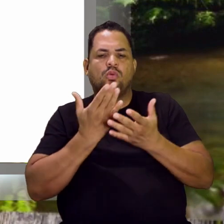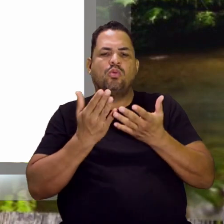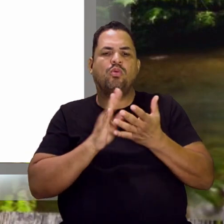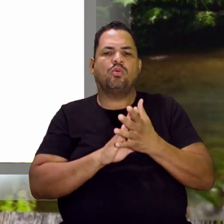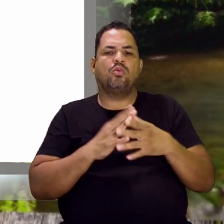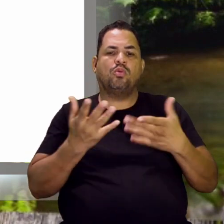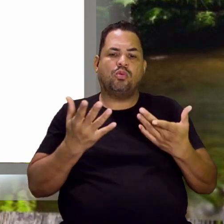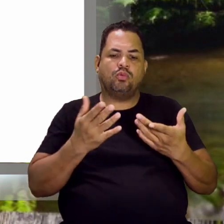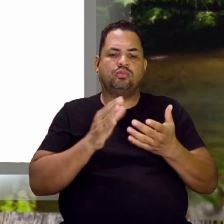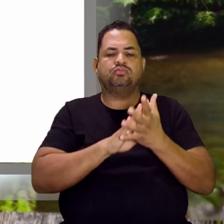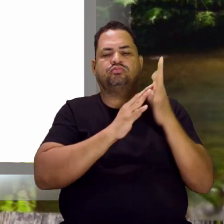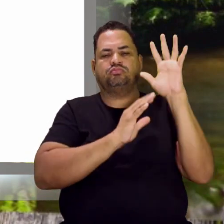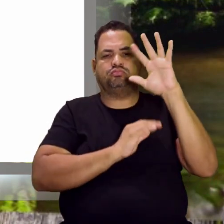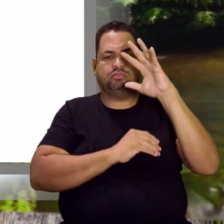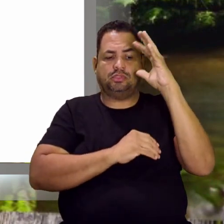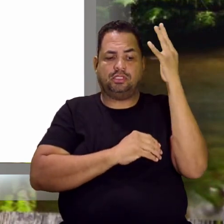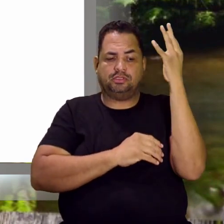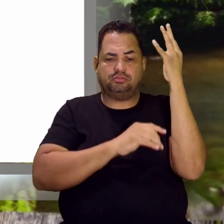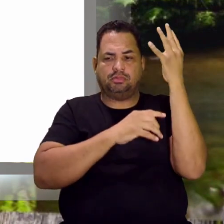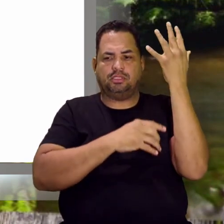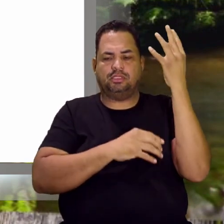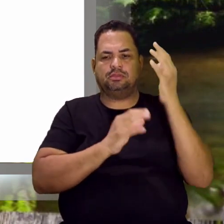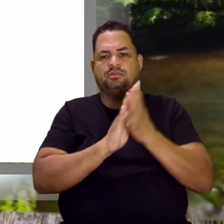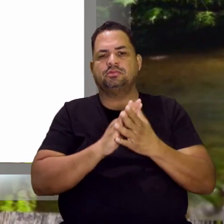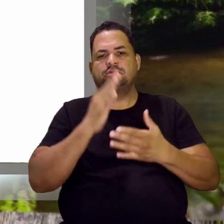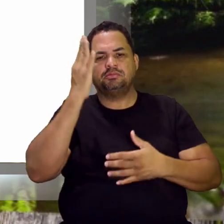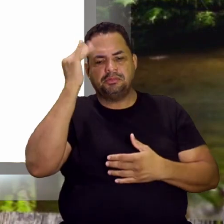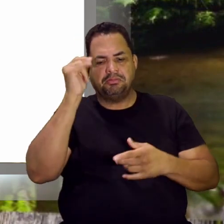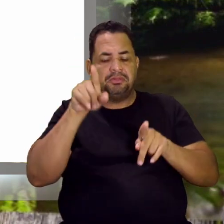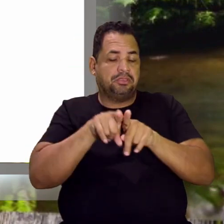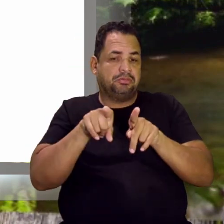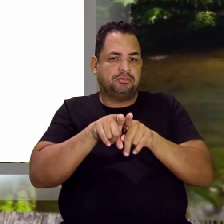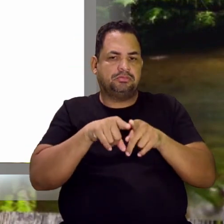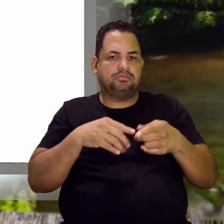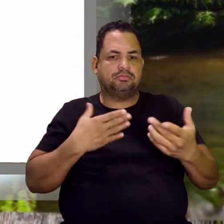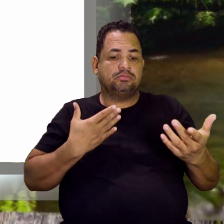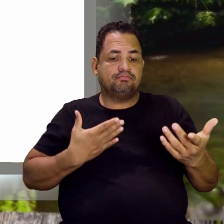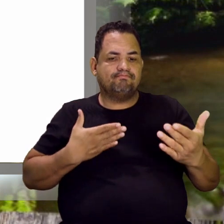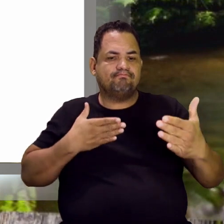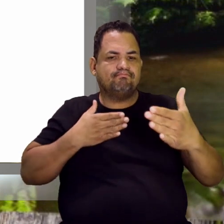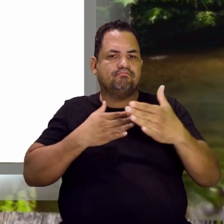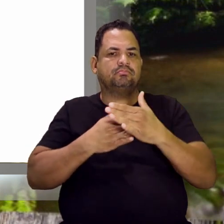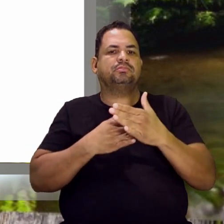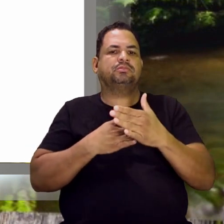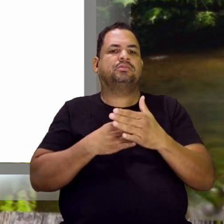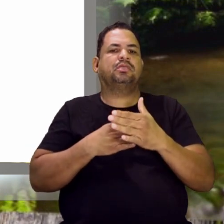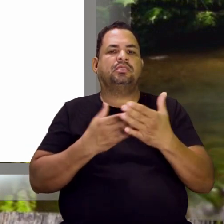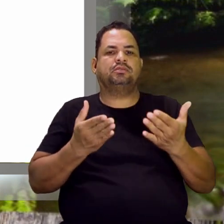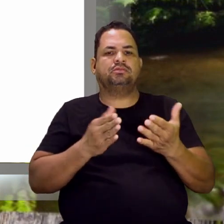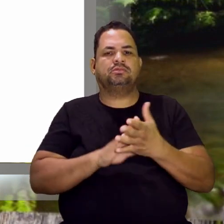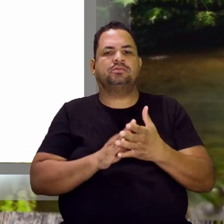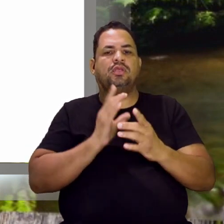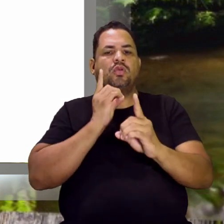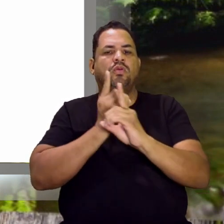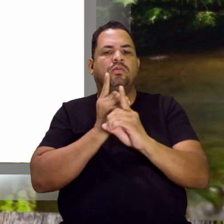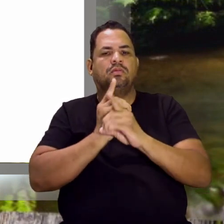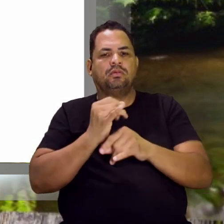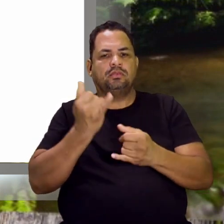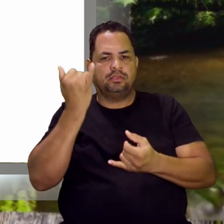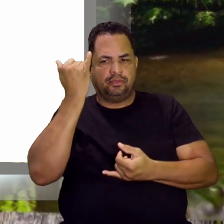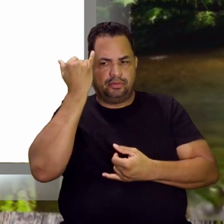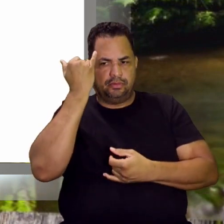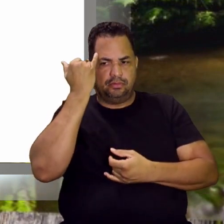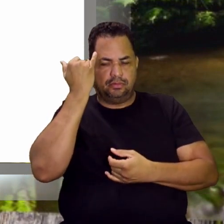plantas. Automaticamente eu vou saber mais coisas sobre a planta até eu chegar nessa determinada informação.